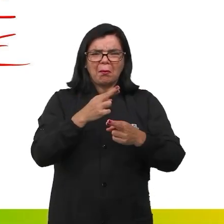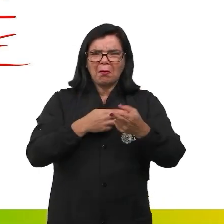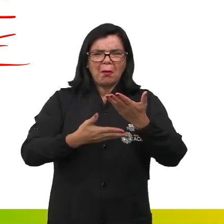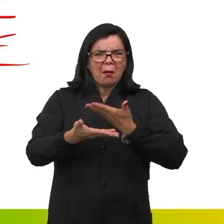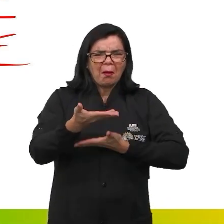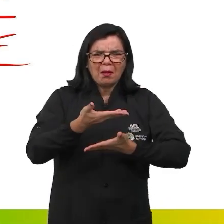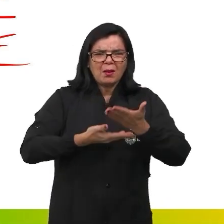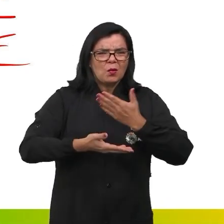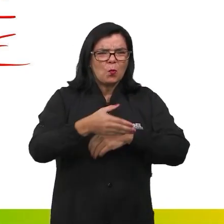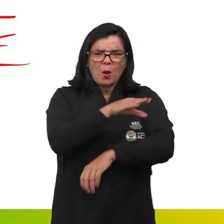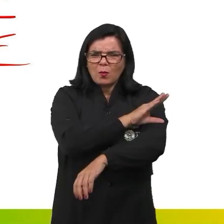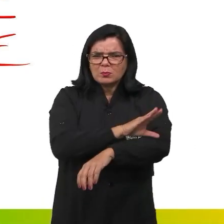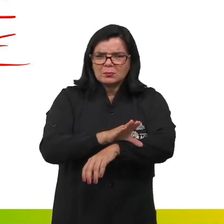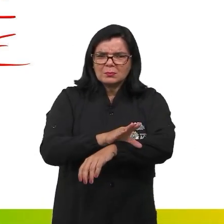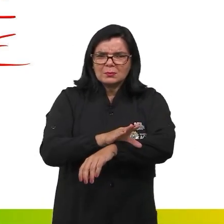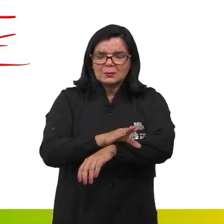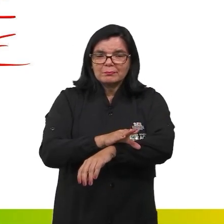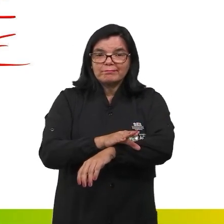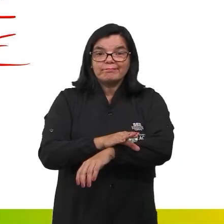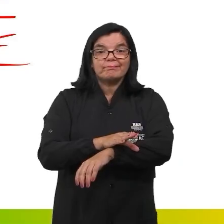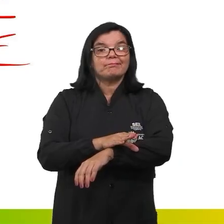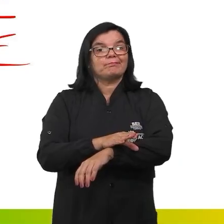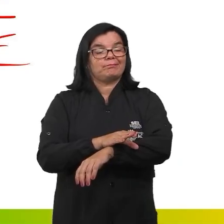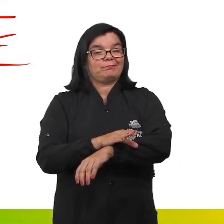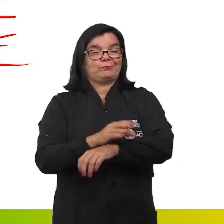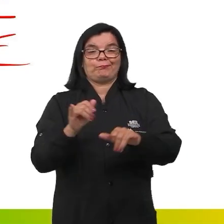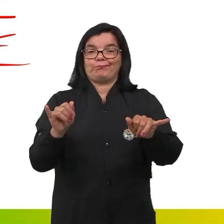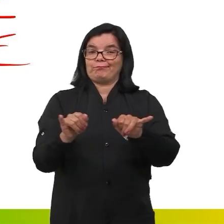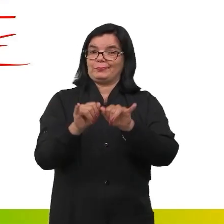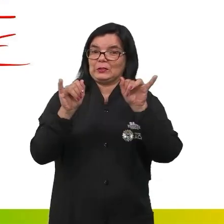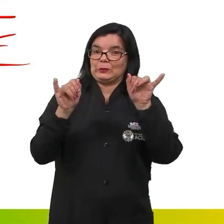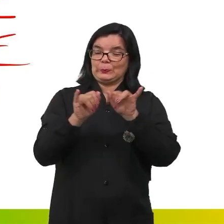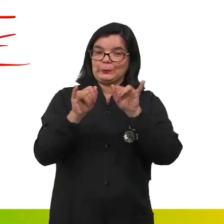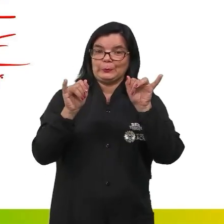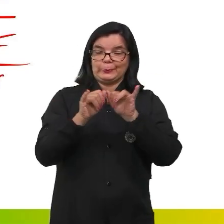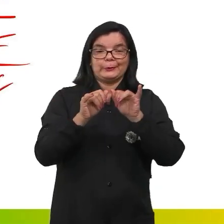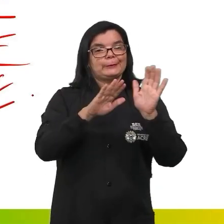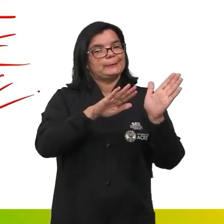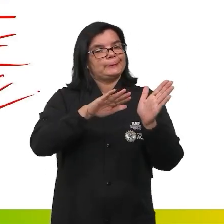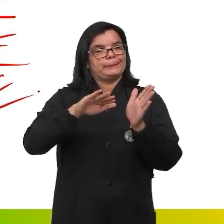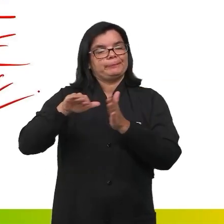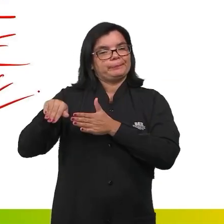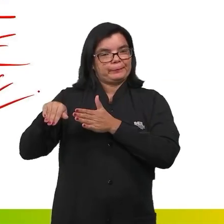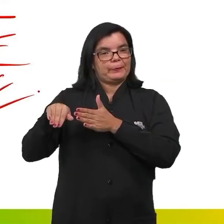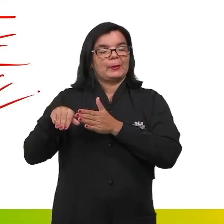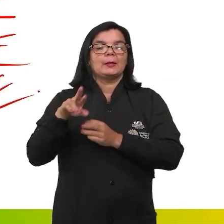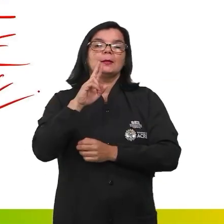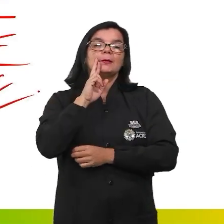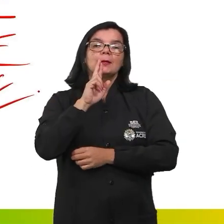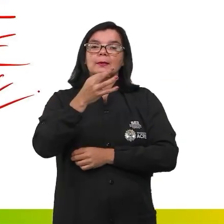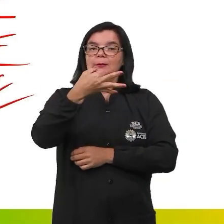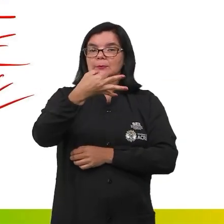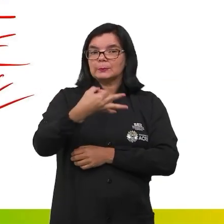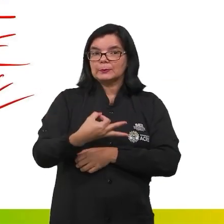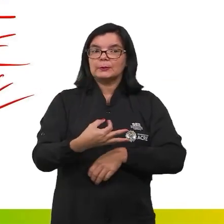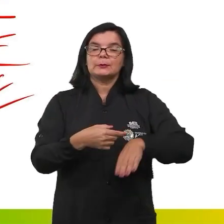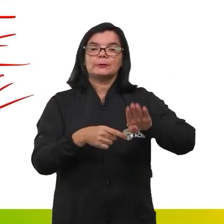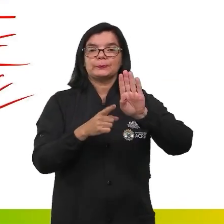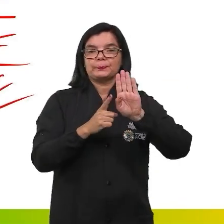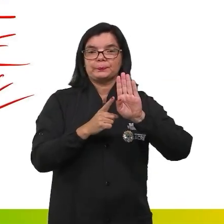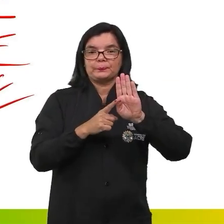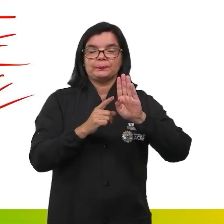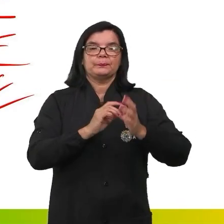tem relação com a cultura? Falou besteira, não falou? Esse é um distrator. Não tem relação direta. Então, a letra correta